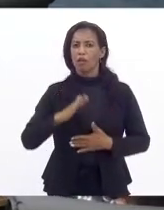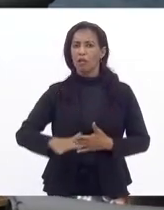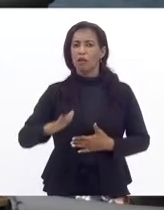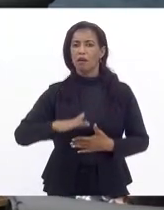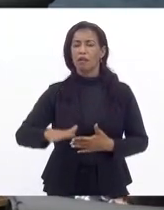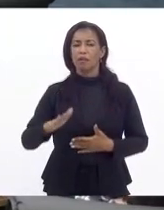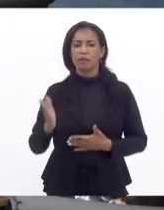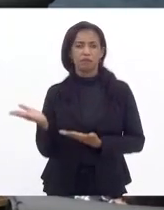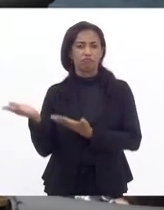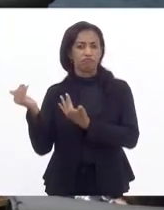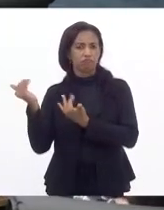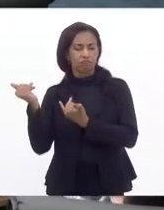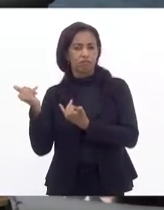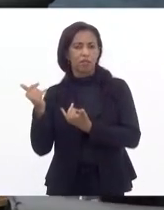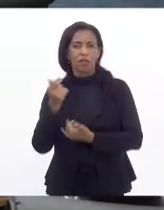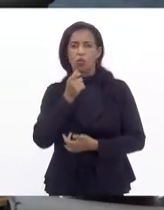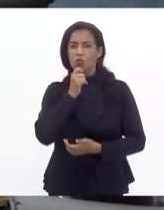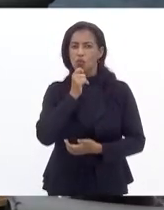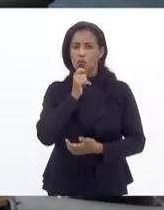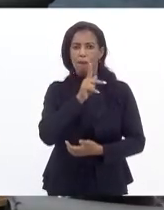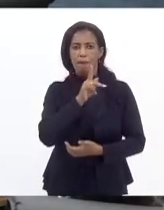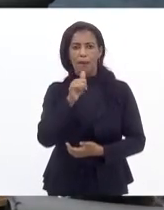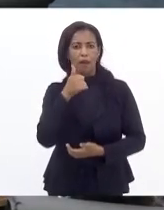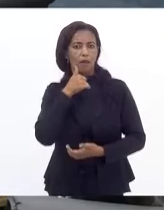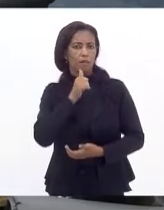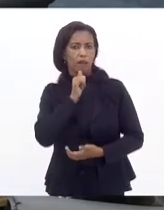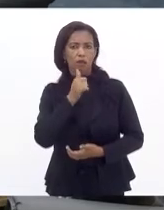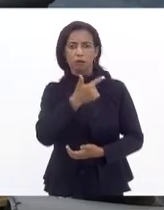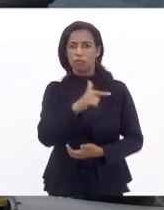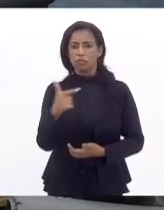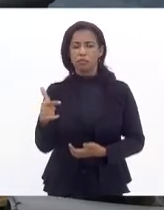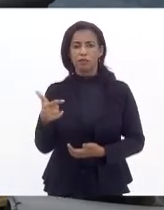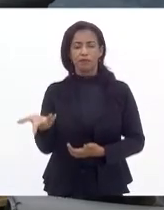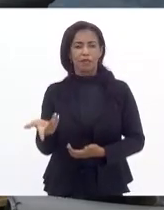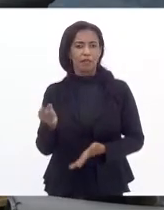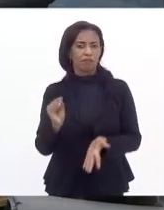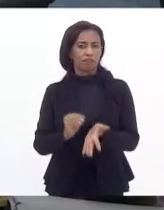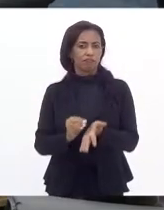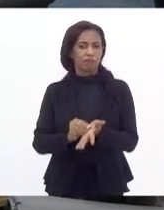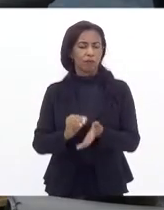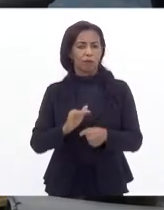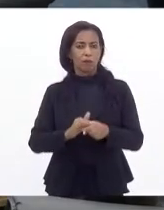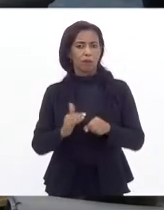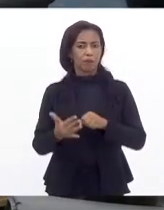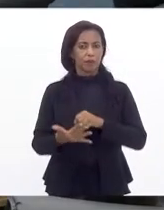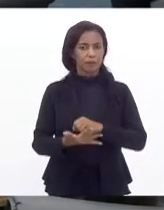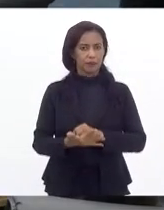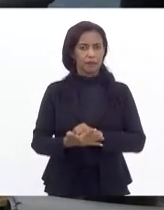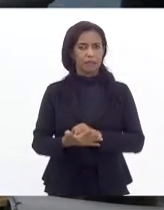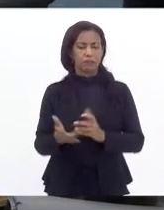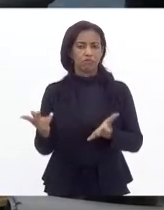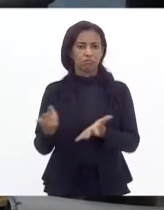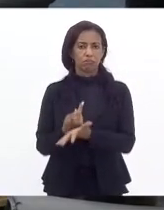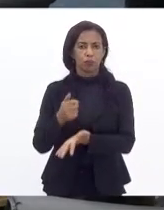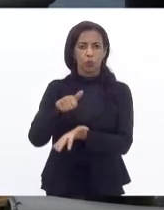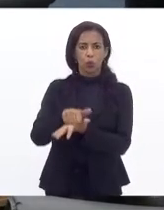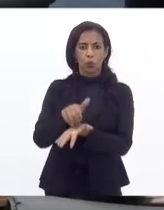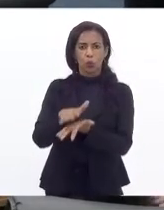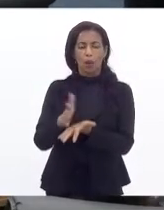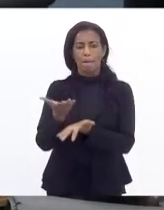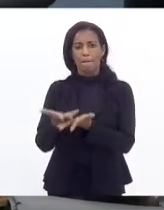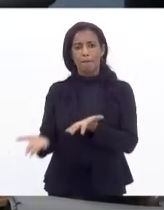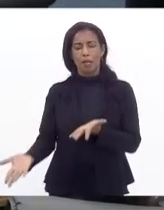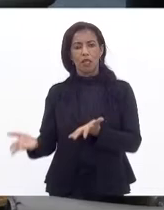adolescentes que ficaram desamparados nessa perspectiva da pandemia e da perda dos